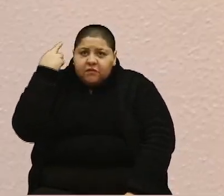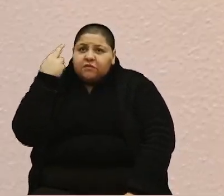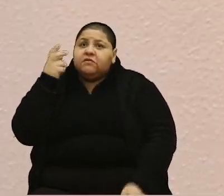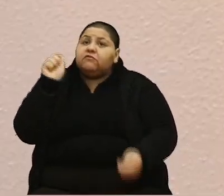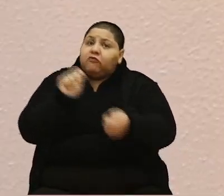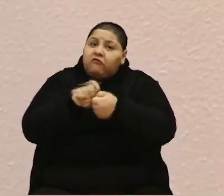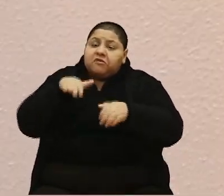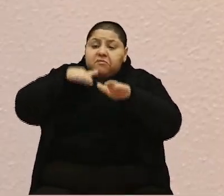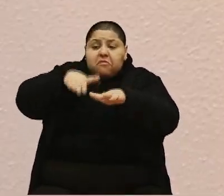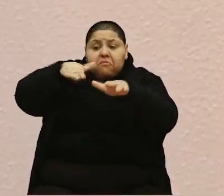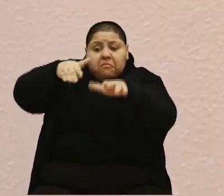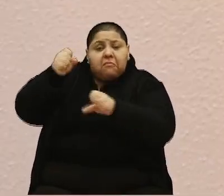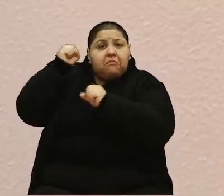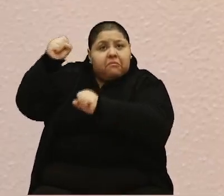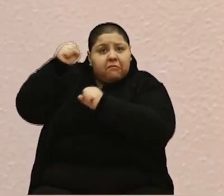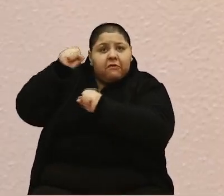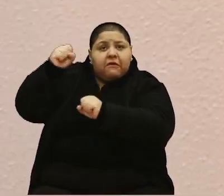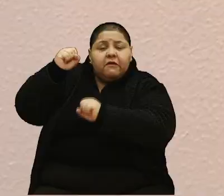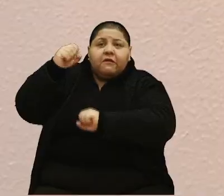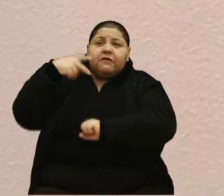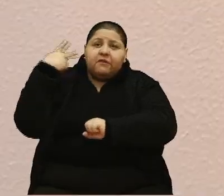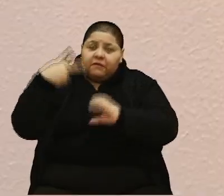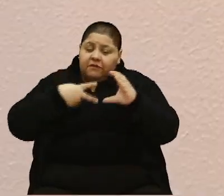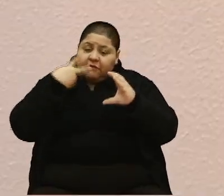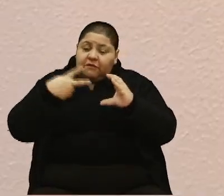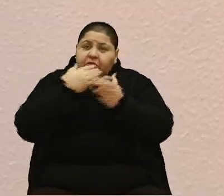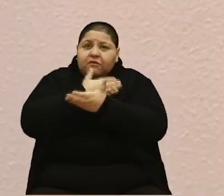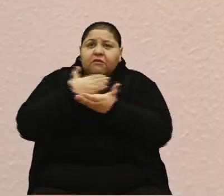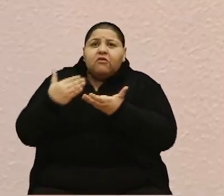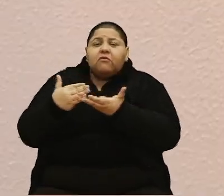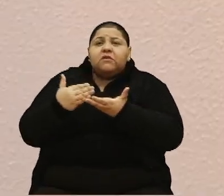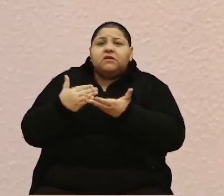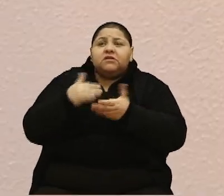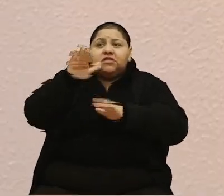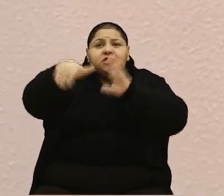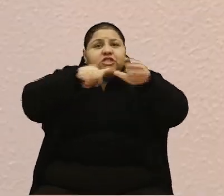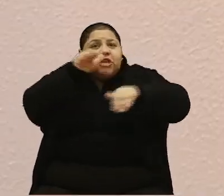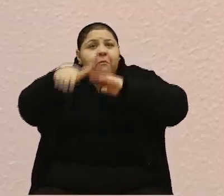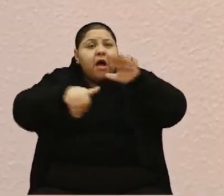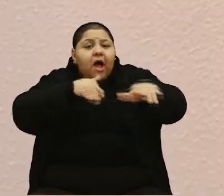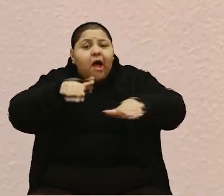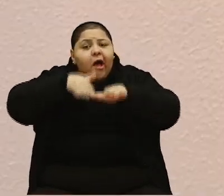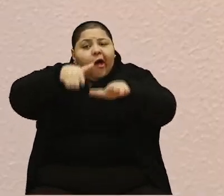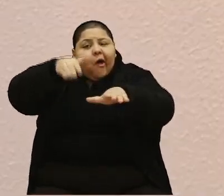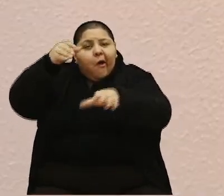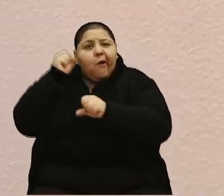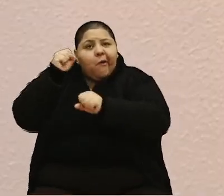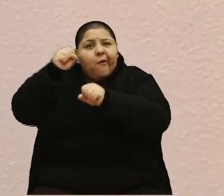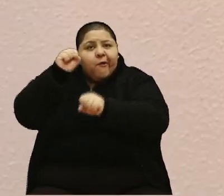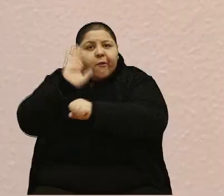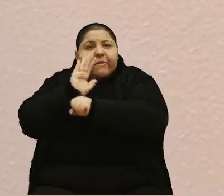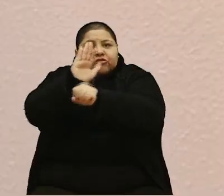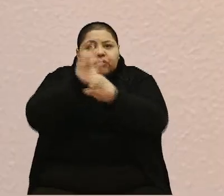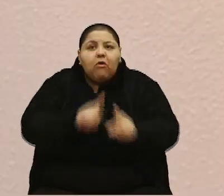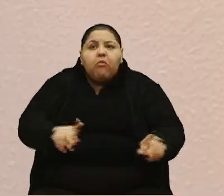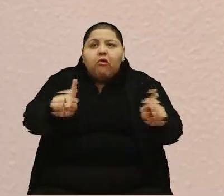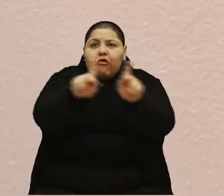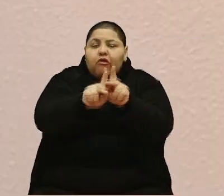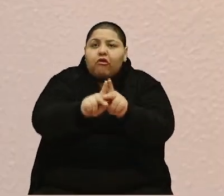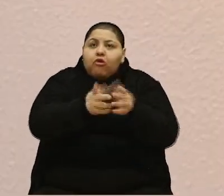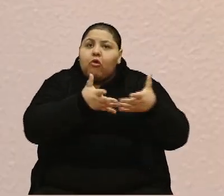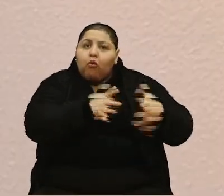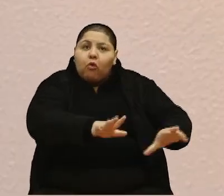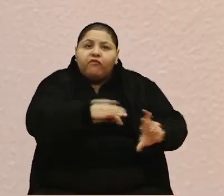uma manifestação. A Câmara de Vereadores começar a puxar uma manifestação em prol do povo, contra